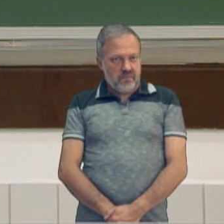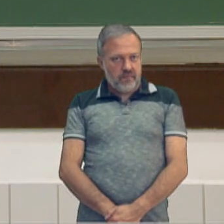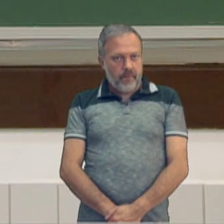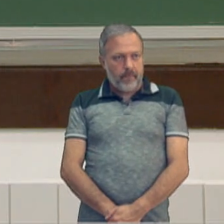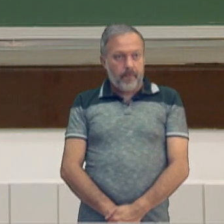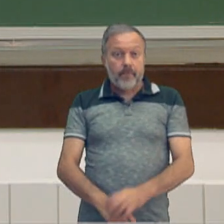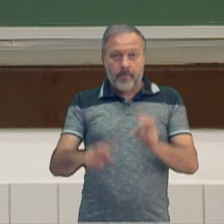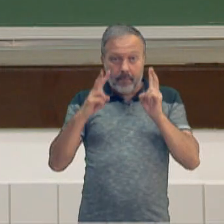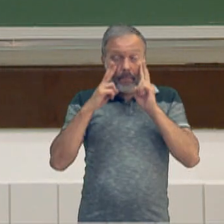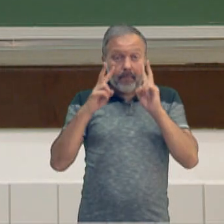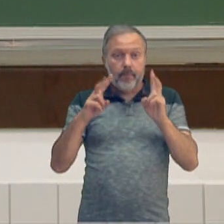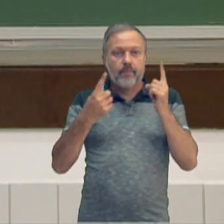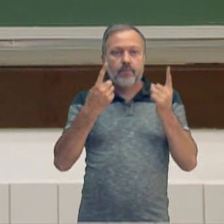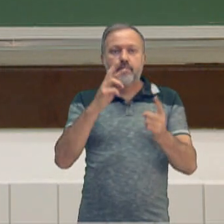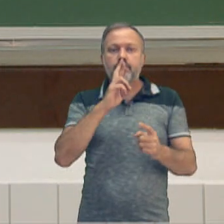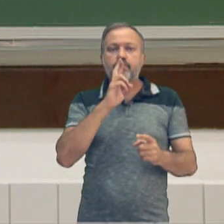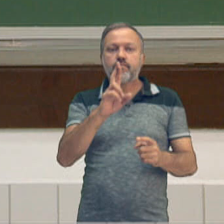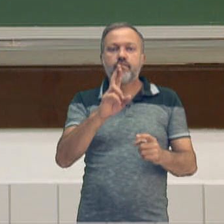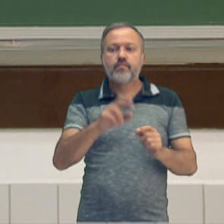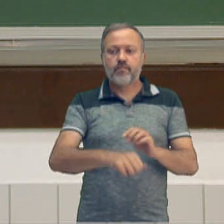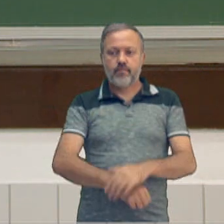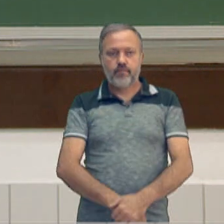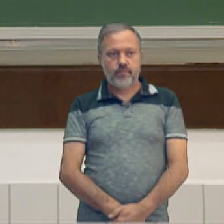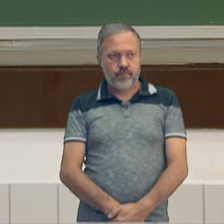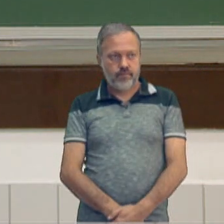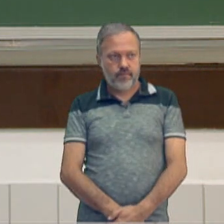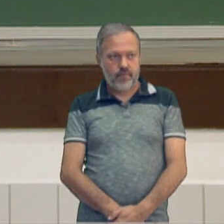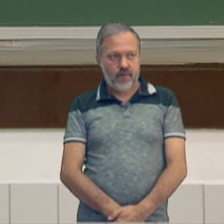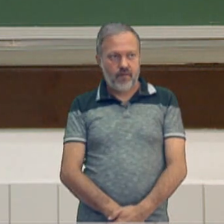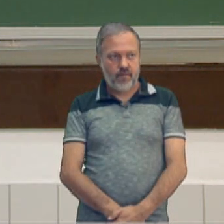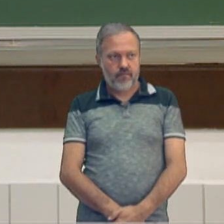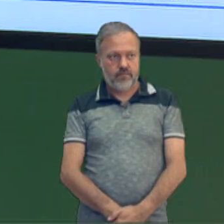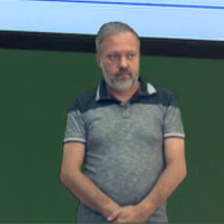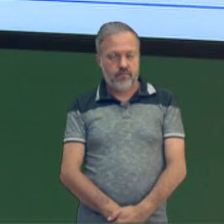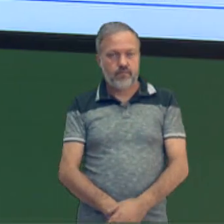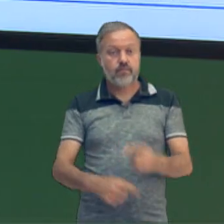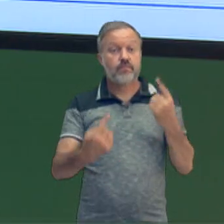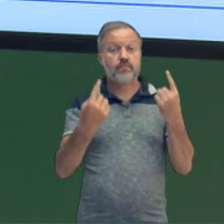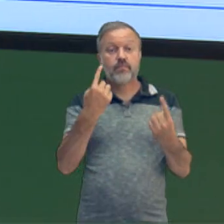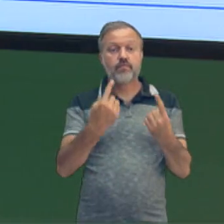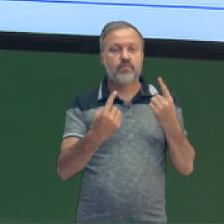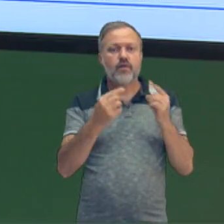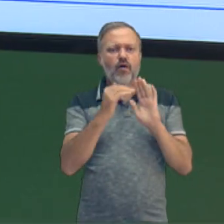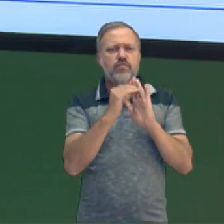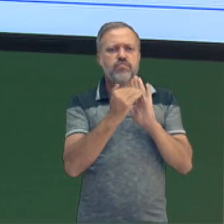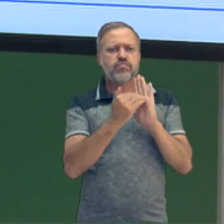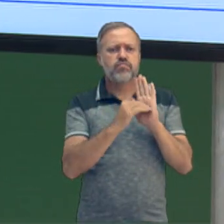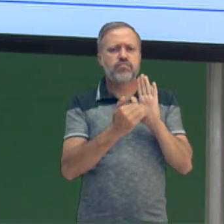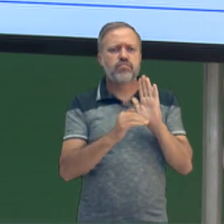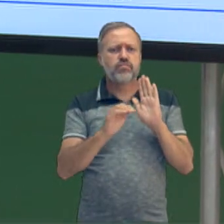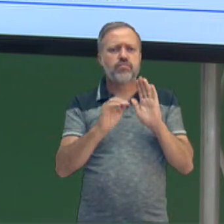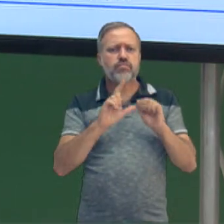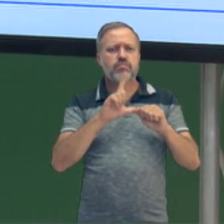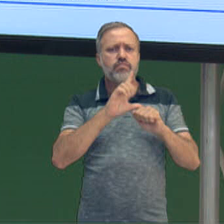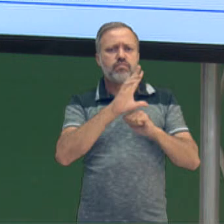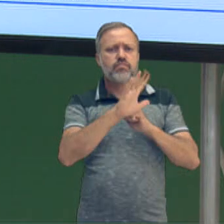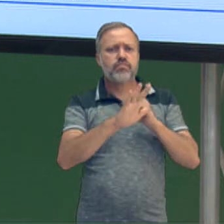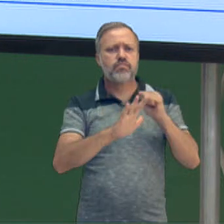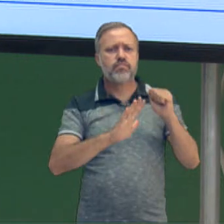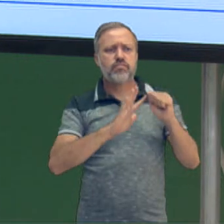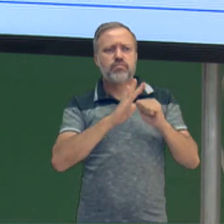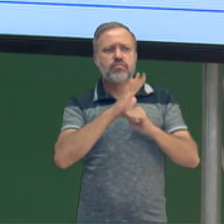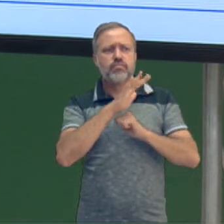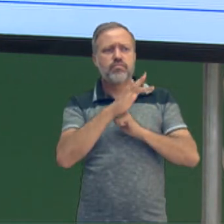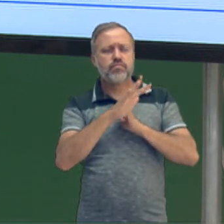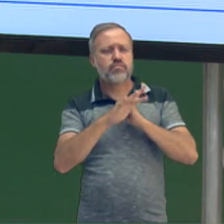E aí, gente, vamos ver lá então qual que é a resposta correta? Então, qual que é a característica dos lipídios que confere a ele